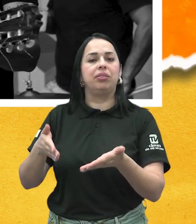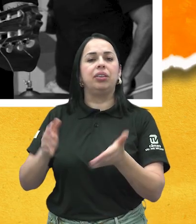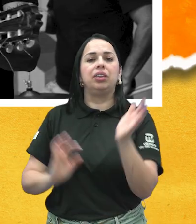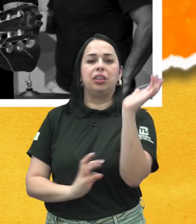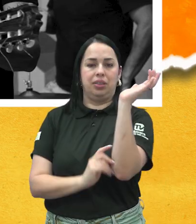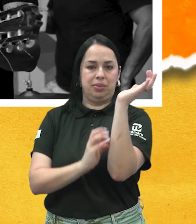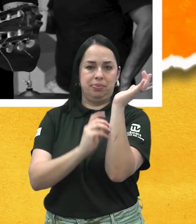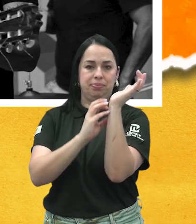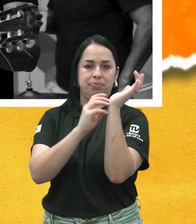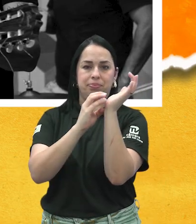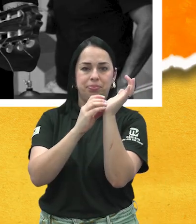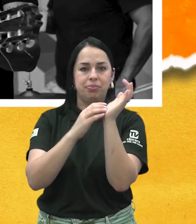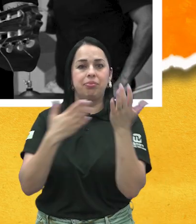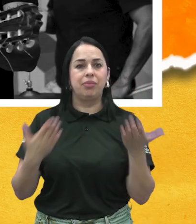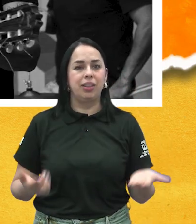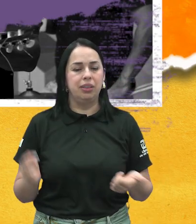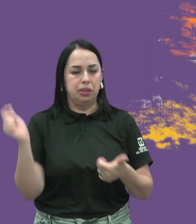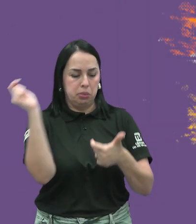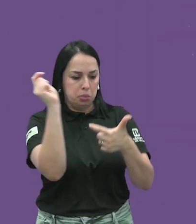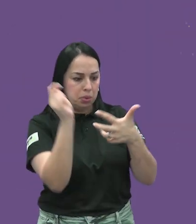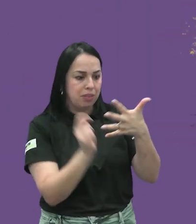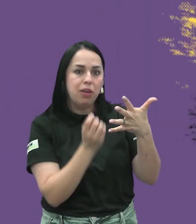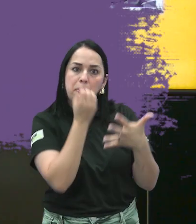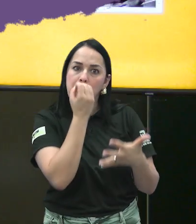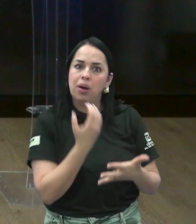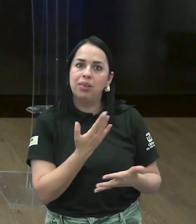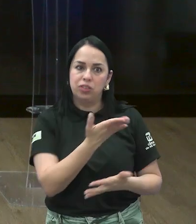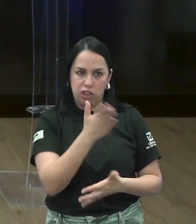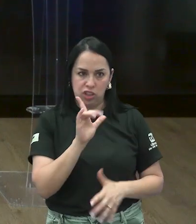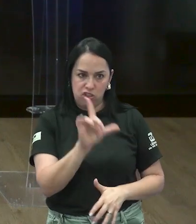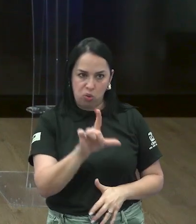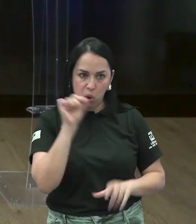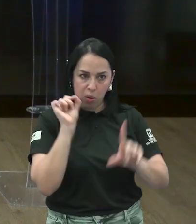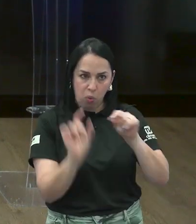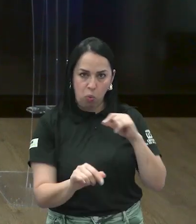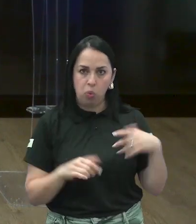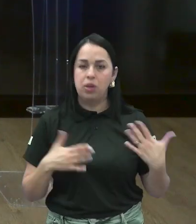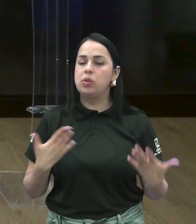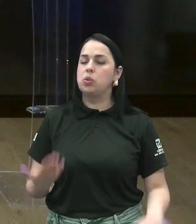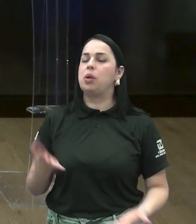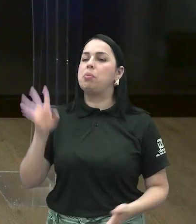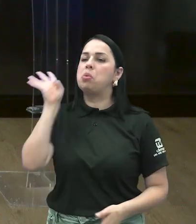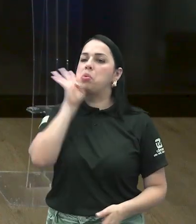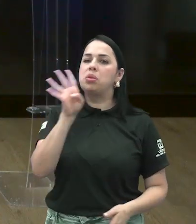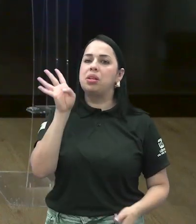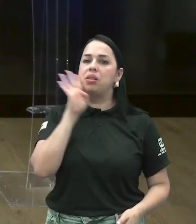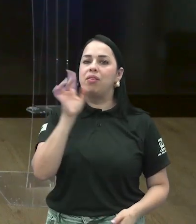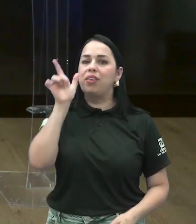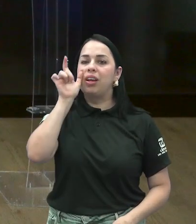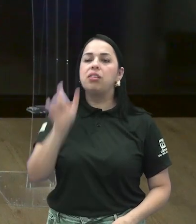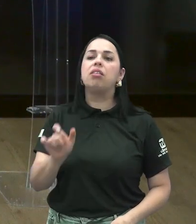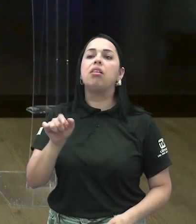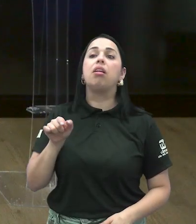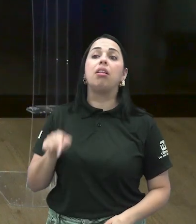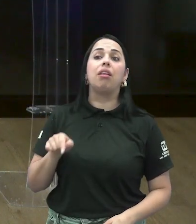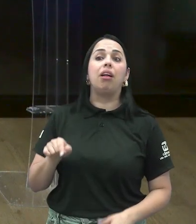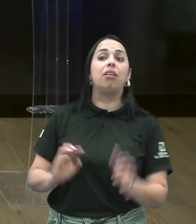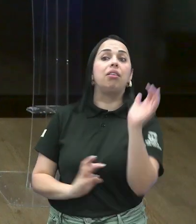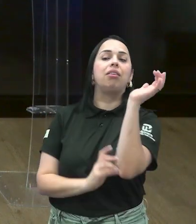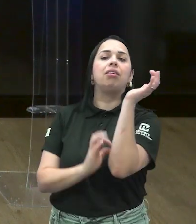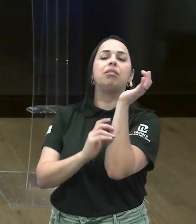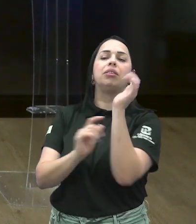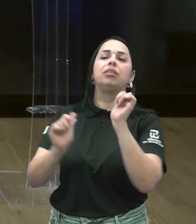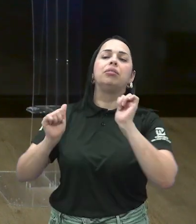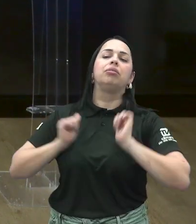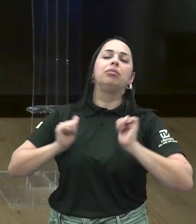vai ser no palco do Bambuzal do Parque Vicentina Aranha. Bom, Ju, muita coisa boa para fazer, Já escolheu sua programação? Muita coisa legal. Eu fiquei interessada